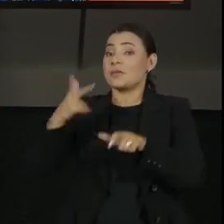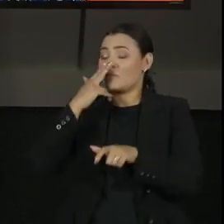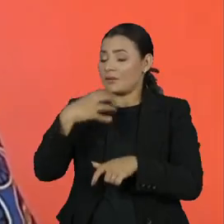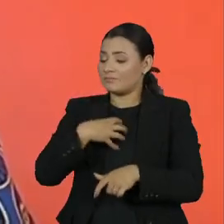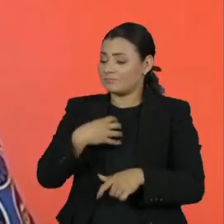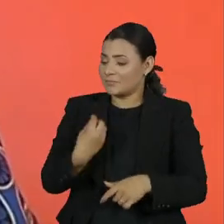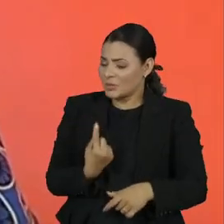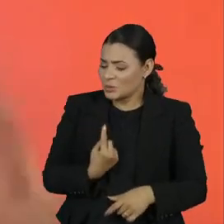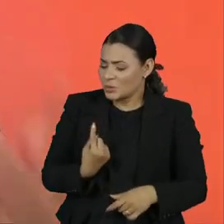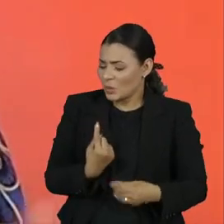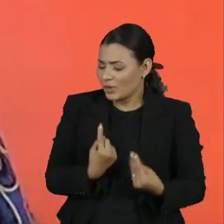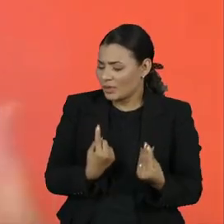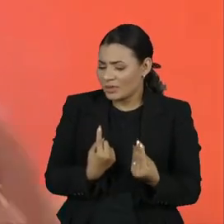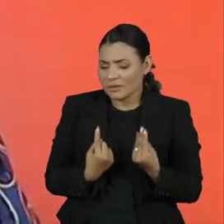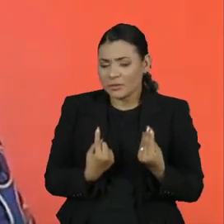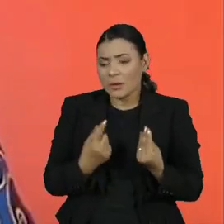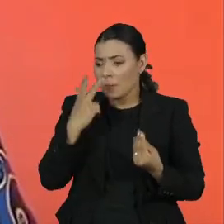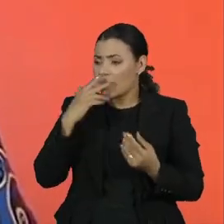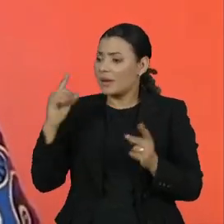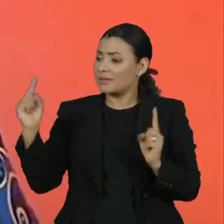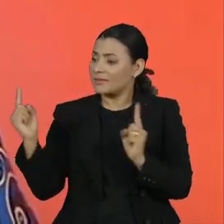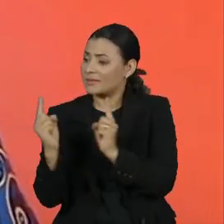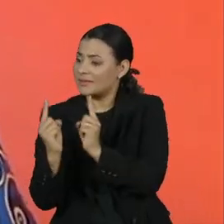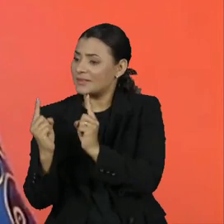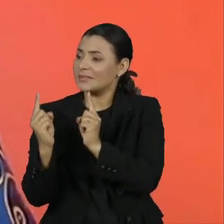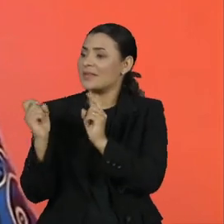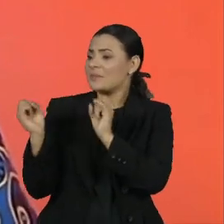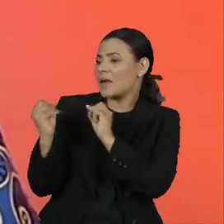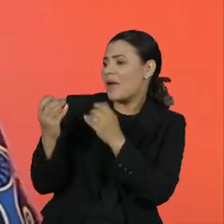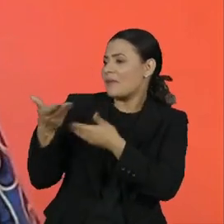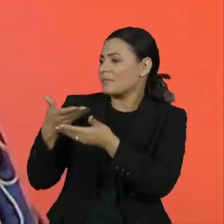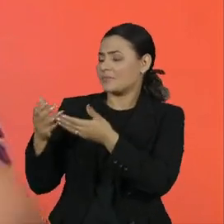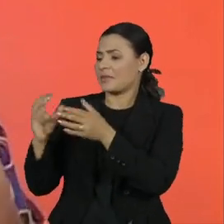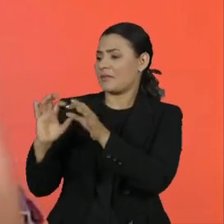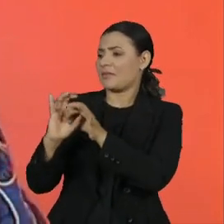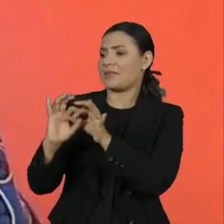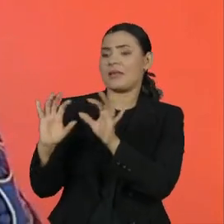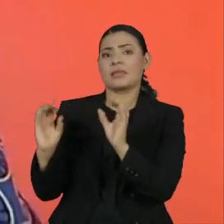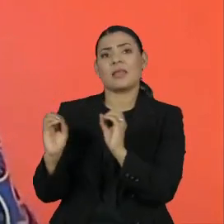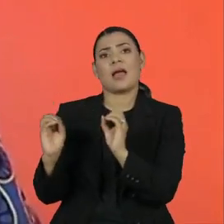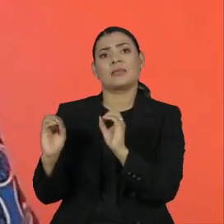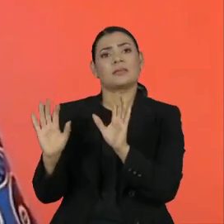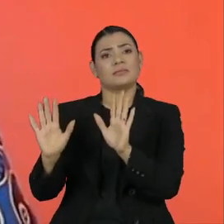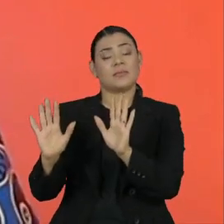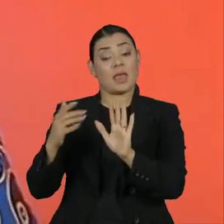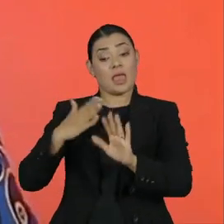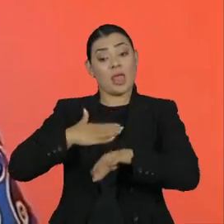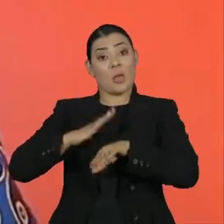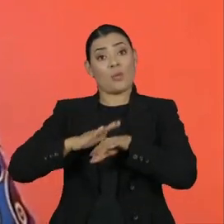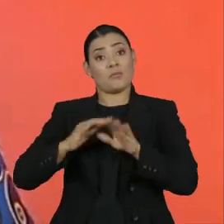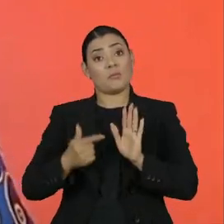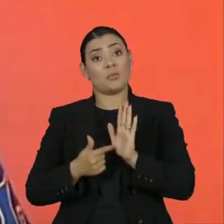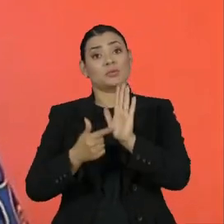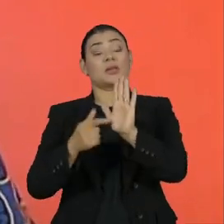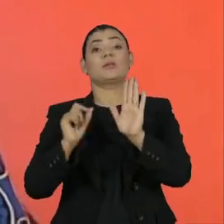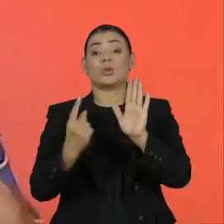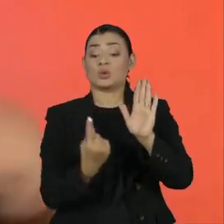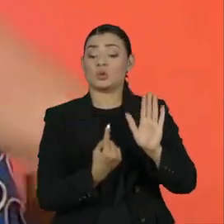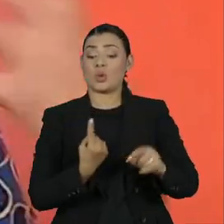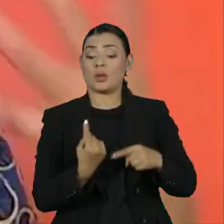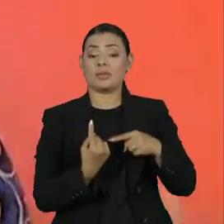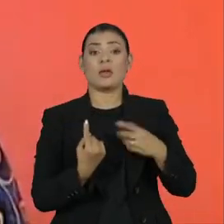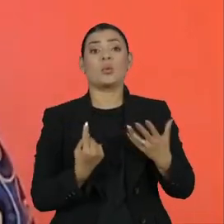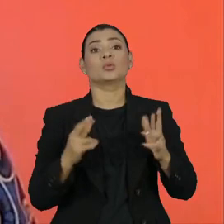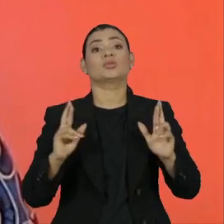mulher negra, pensam em relacionamentos interpessoais. E o que eu tenho pautado, o que eu tenho trazido é que a gente está falando de uma